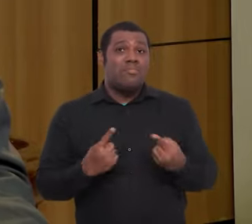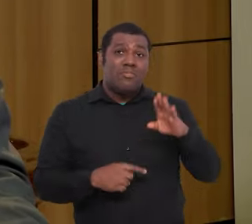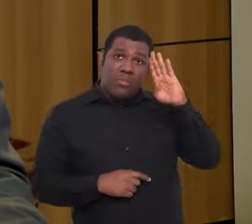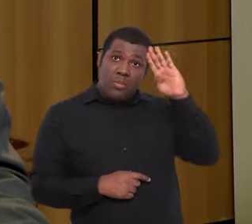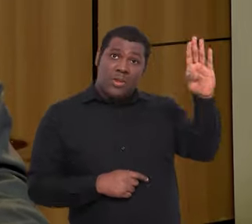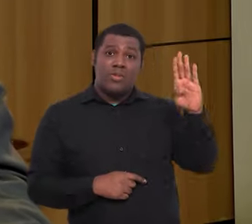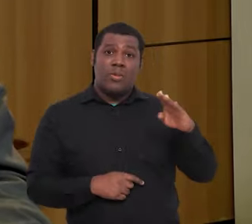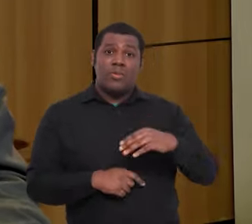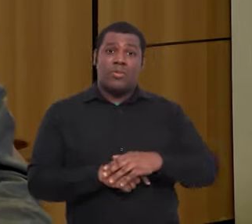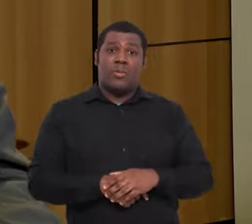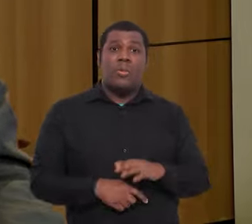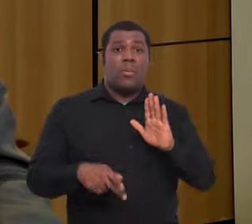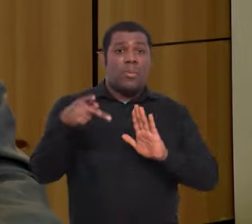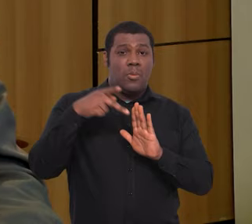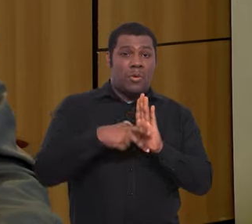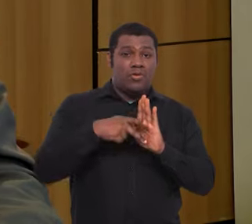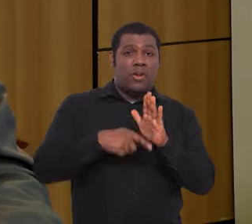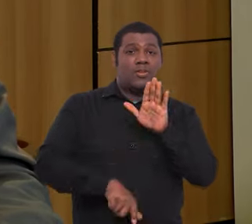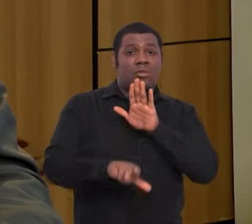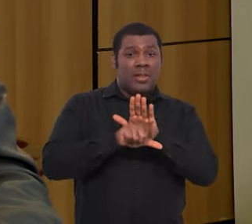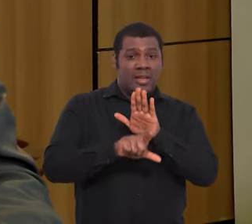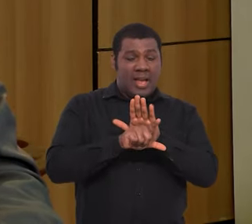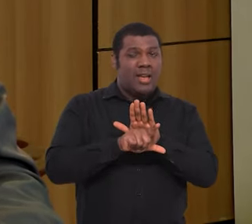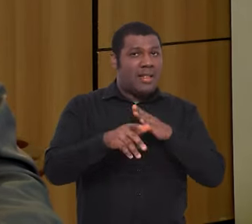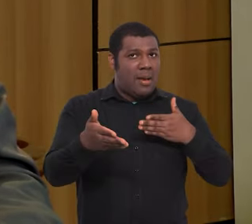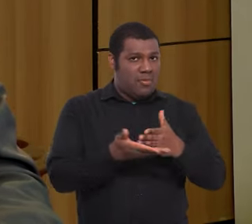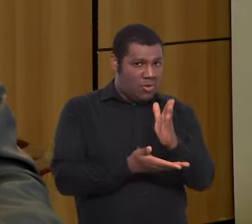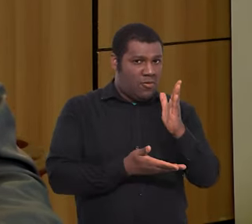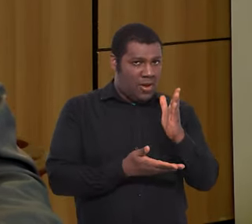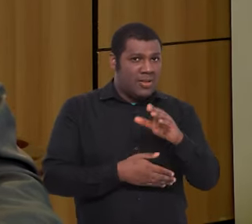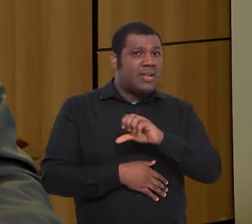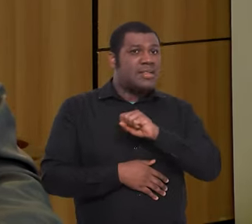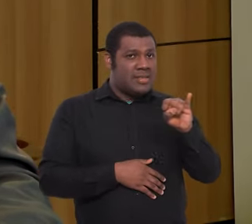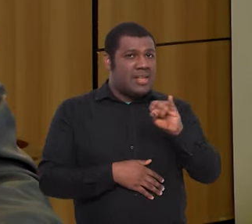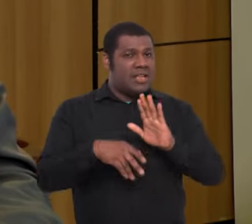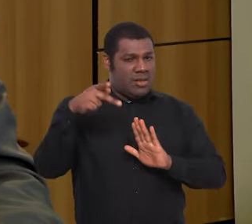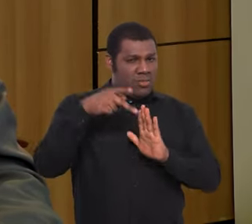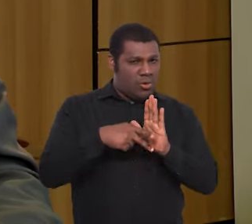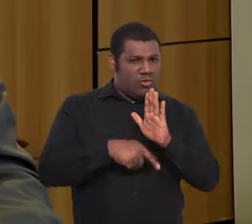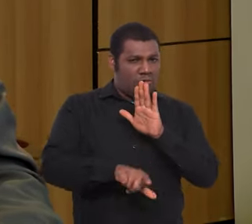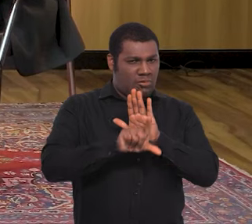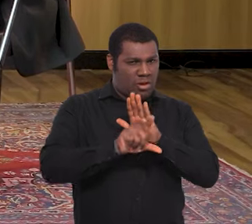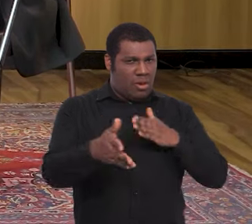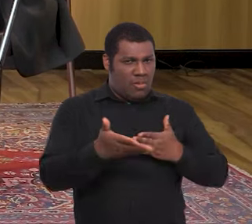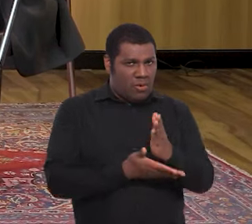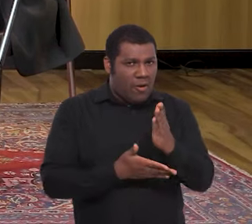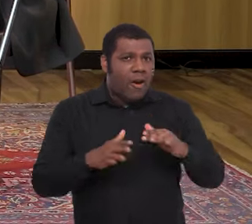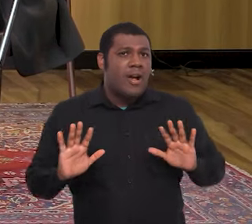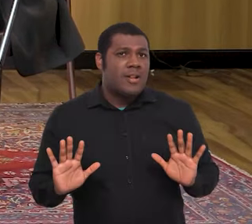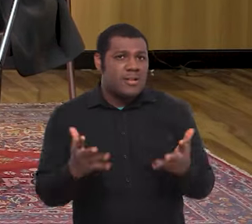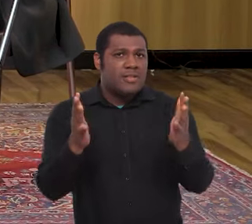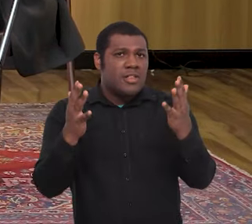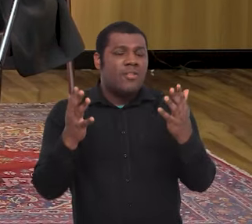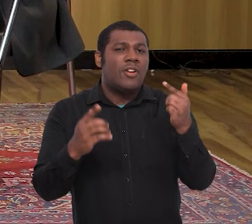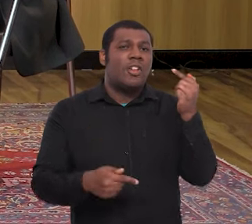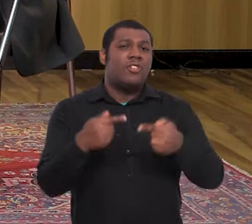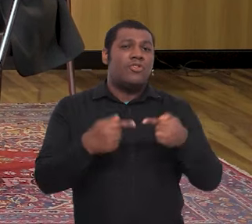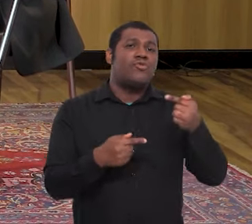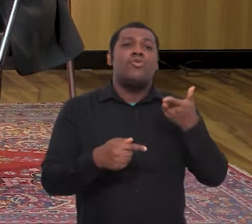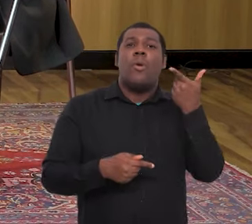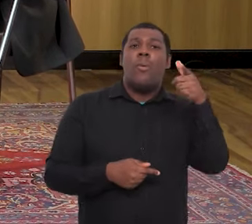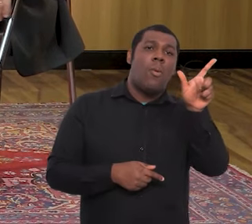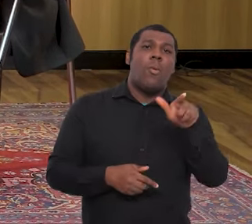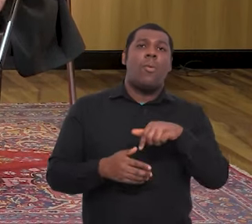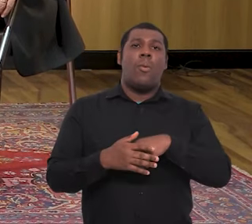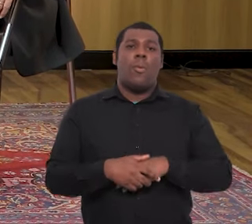em especial esse projeto em aprovado eu creio que ele vai ele vai motivar outros